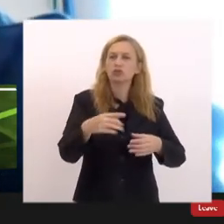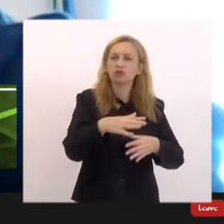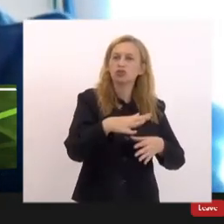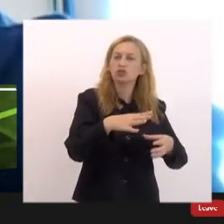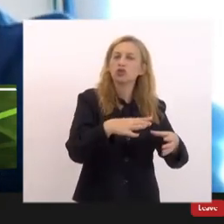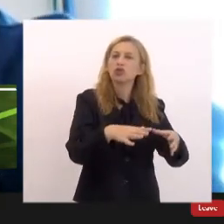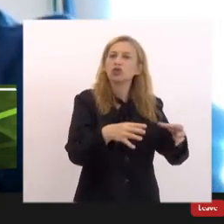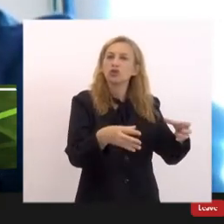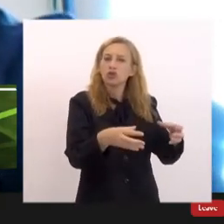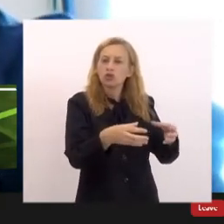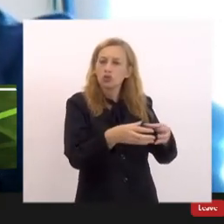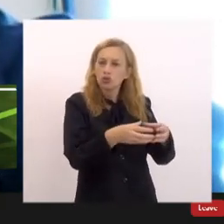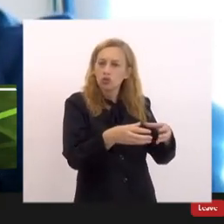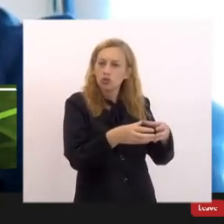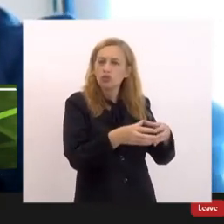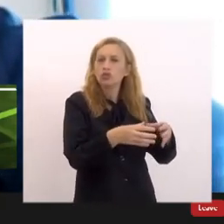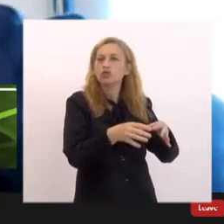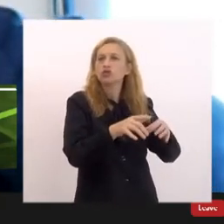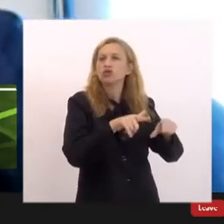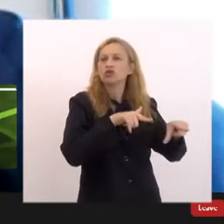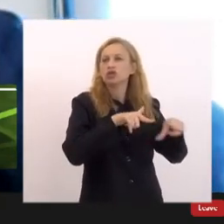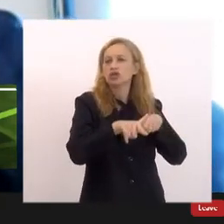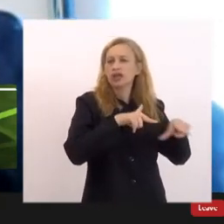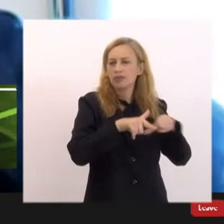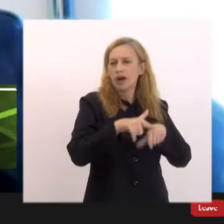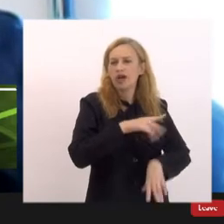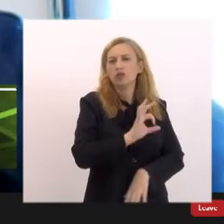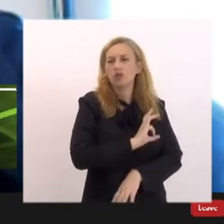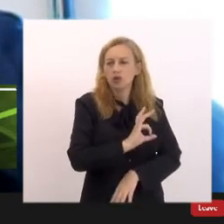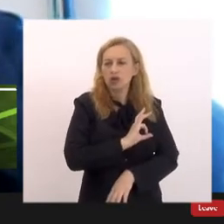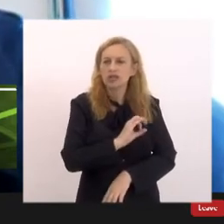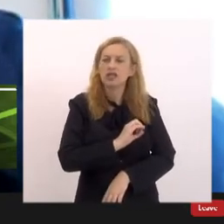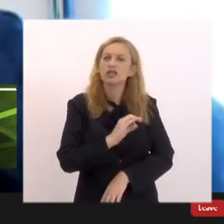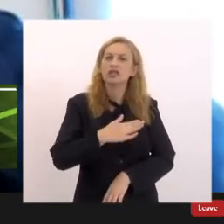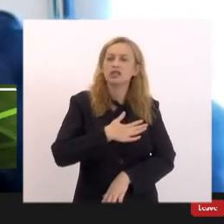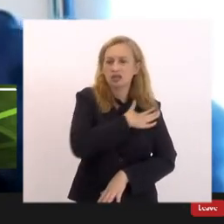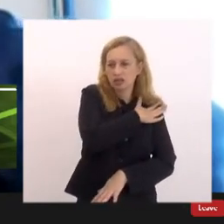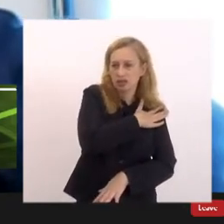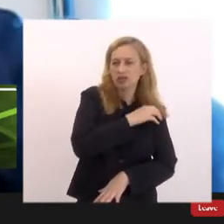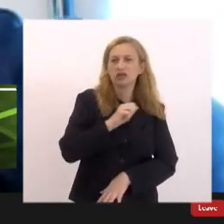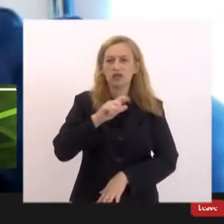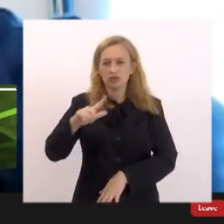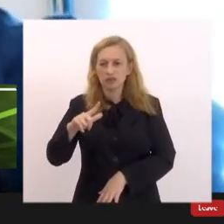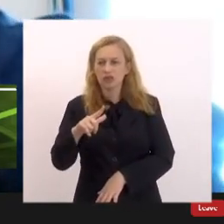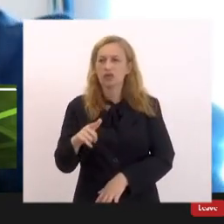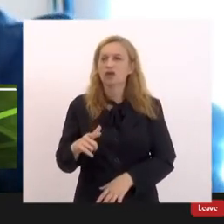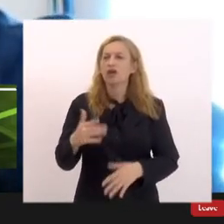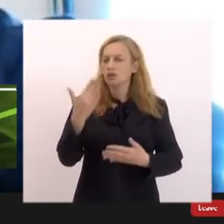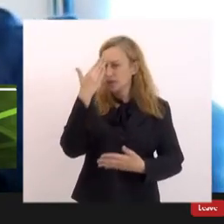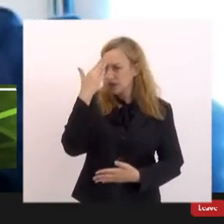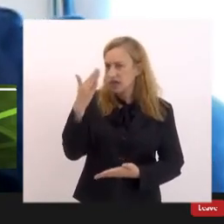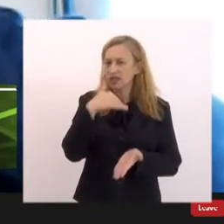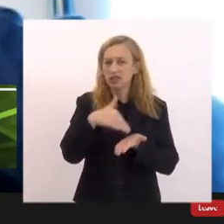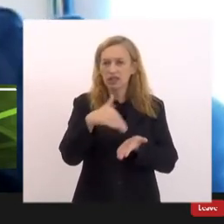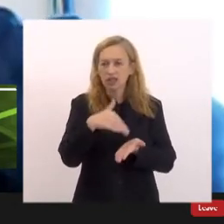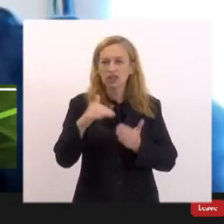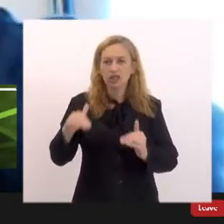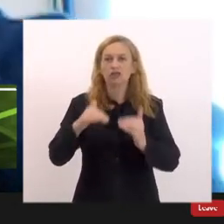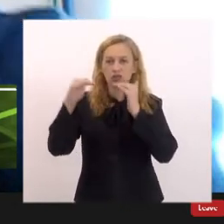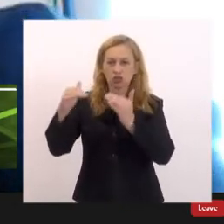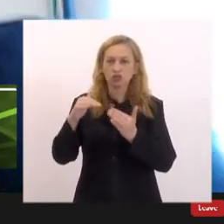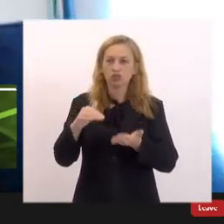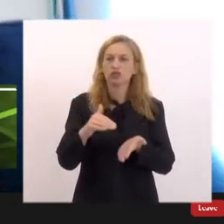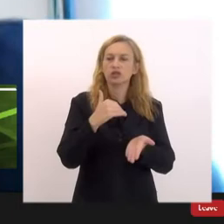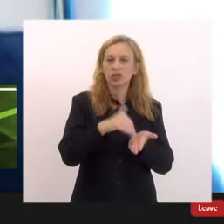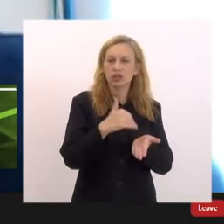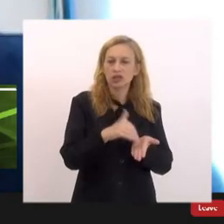convocados, Polícia Civil, Polícia Militar, e temos que convocar da Educação também. Então, obrigado, secretário, subsecretário. A gente